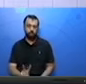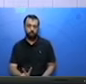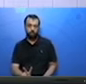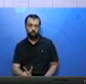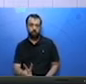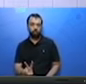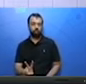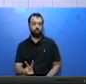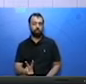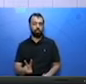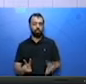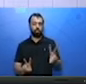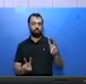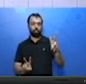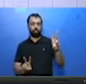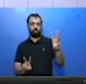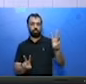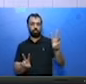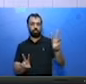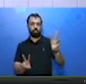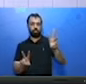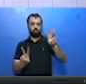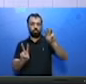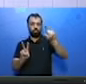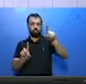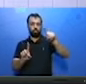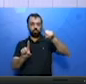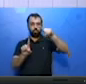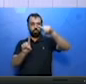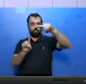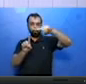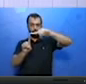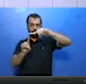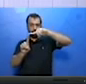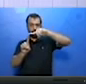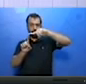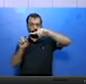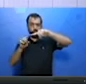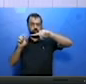3 no Y. Ligo os dois, esse é o ponto A.